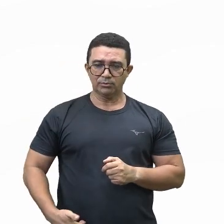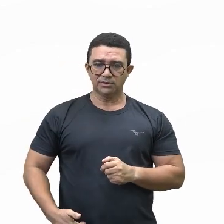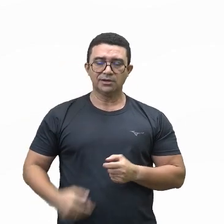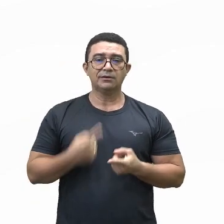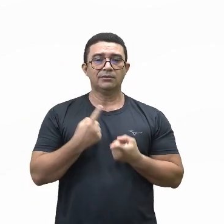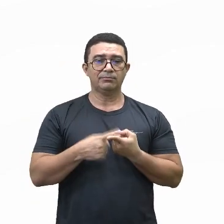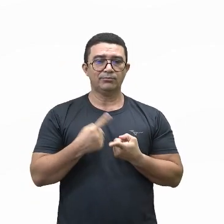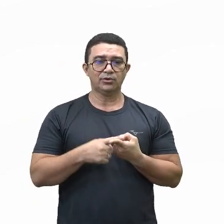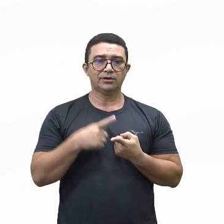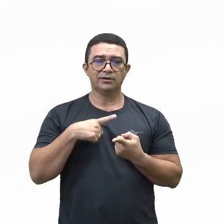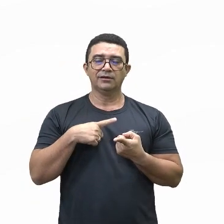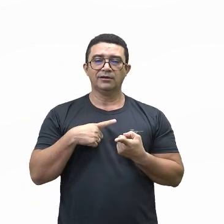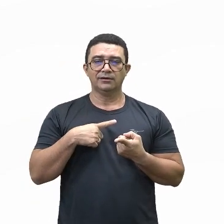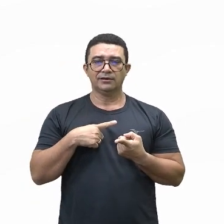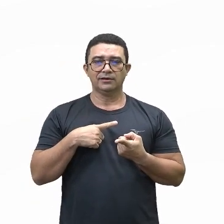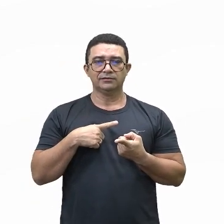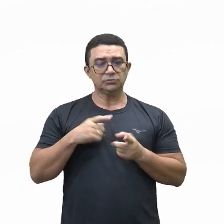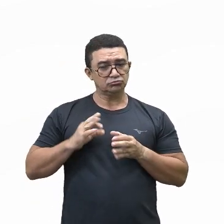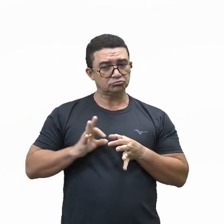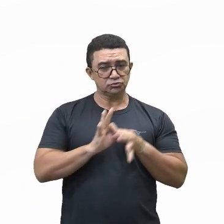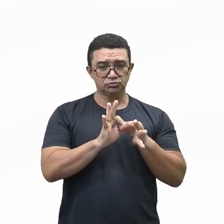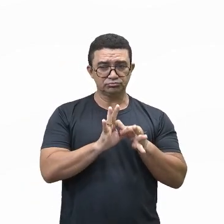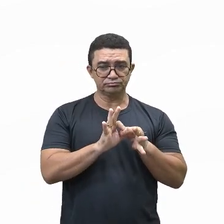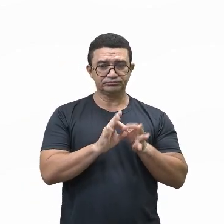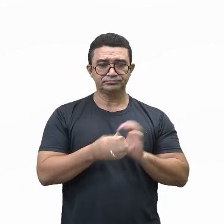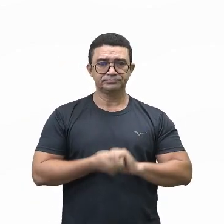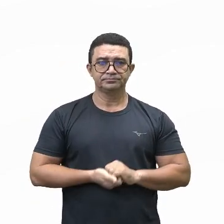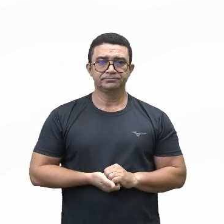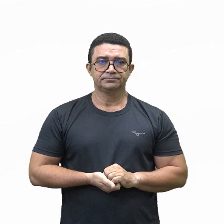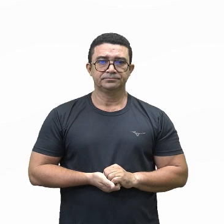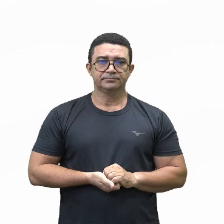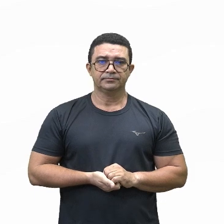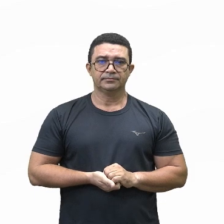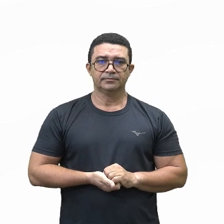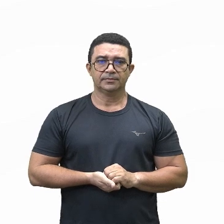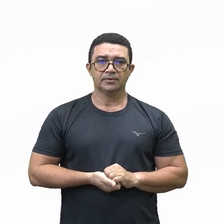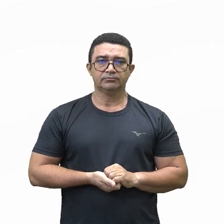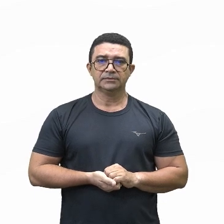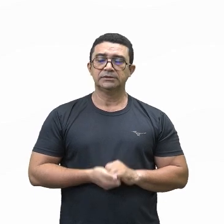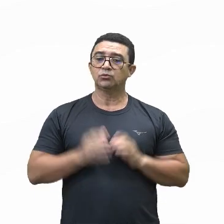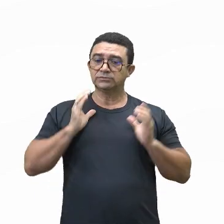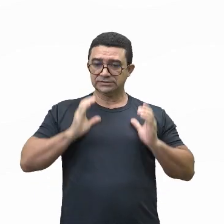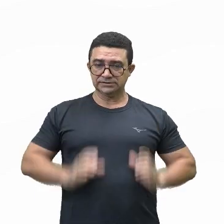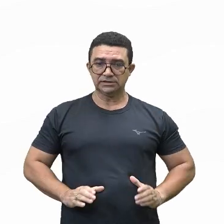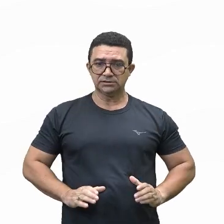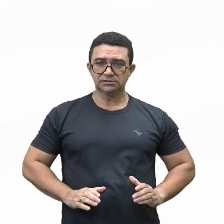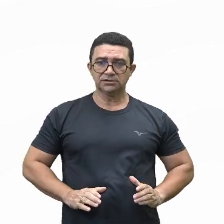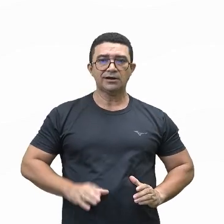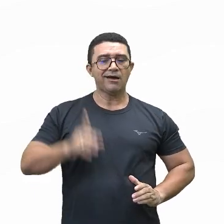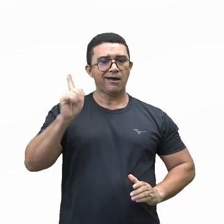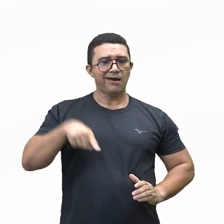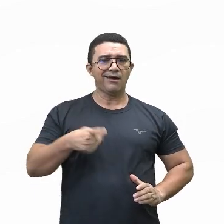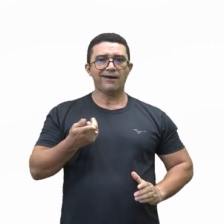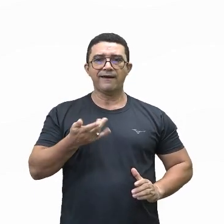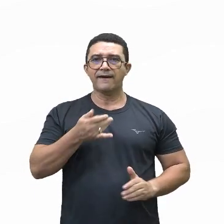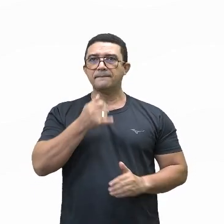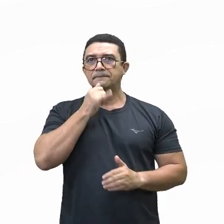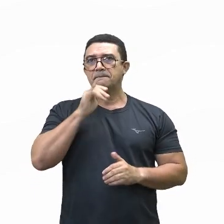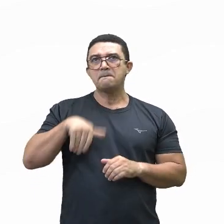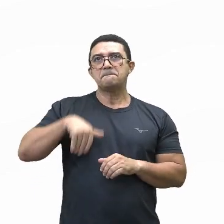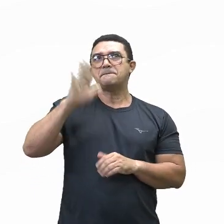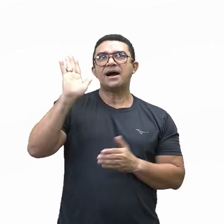vai fundamentar a outra, não é isso? Então, resumindo, podemos dizer que cidadania é muito mais do